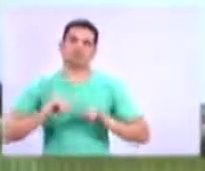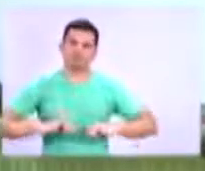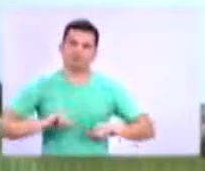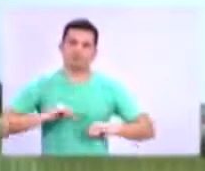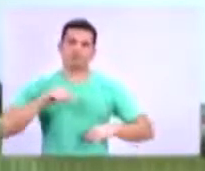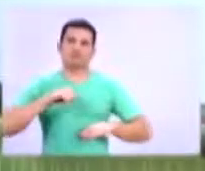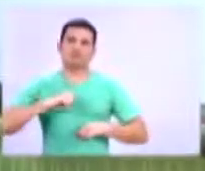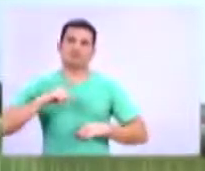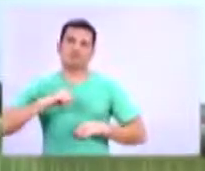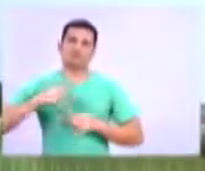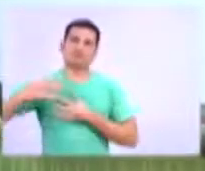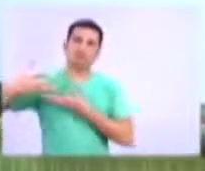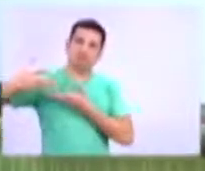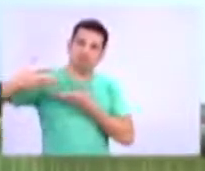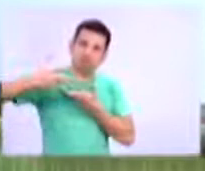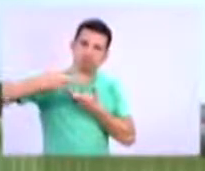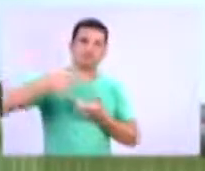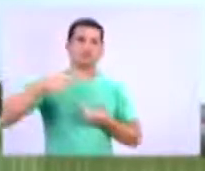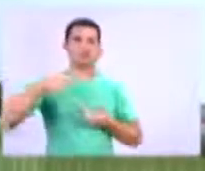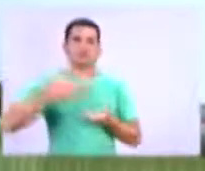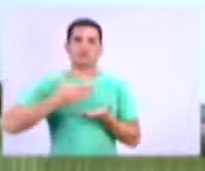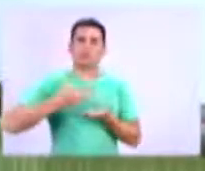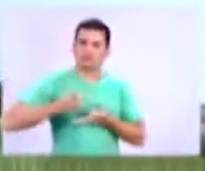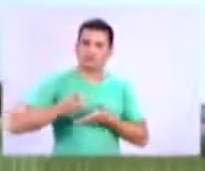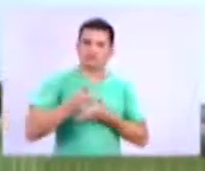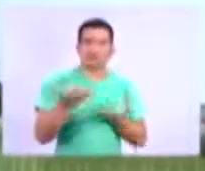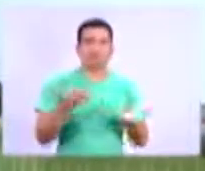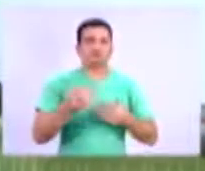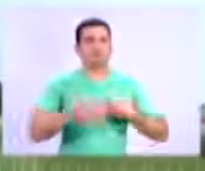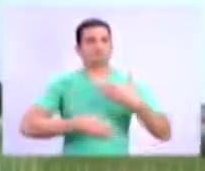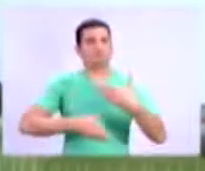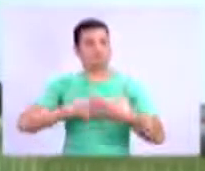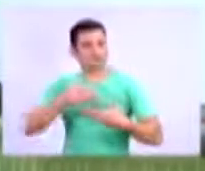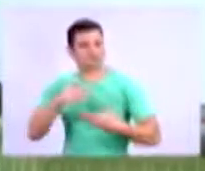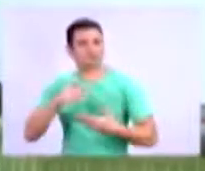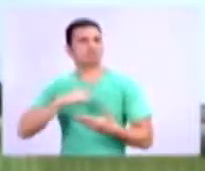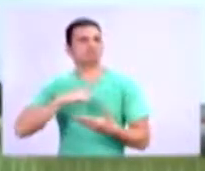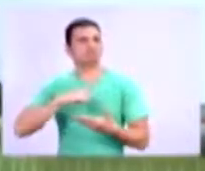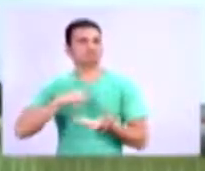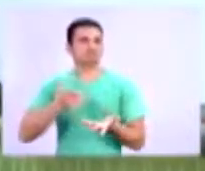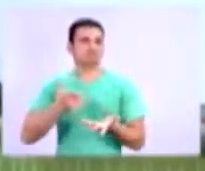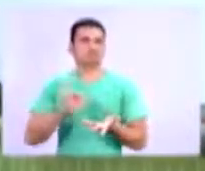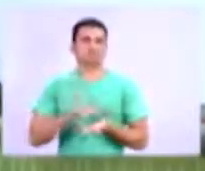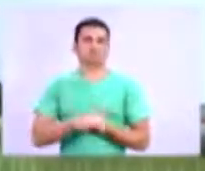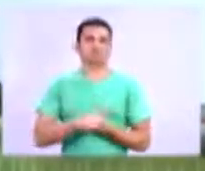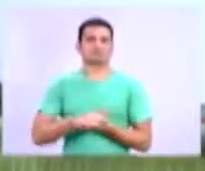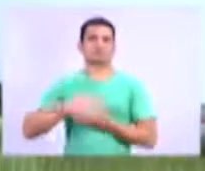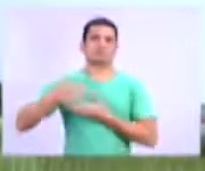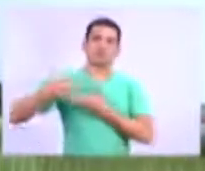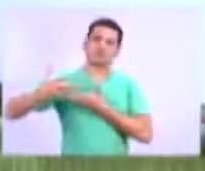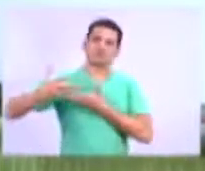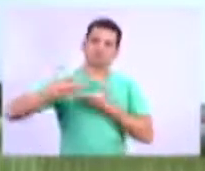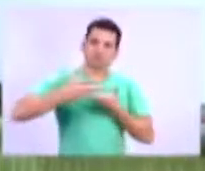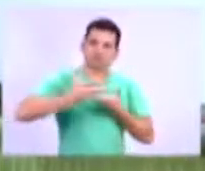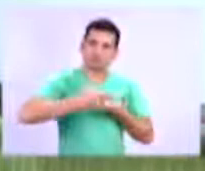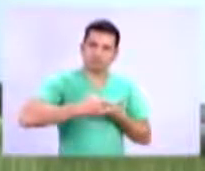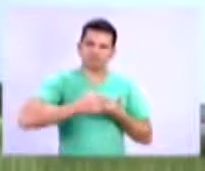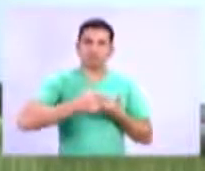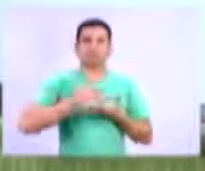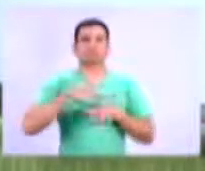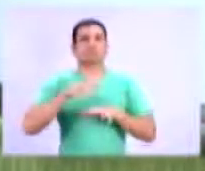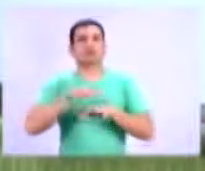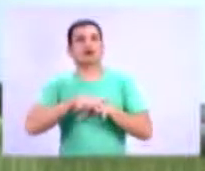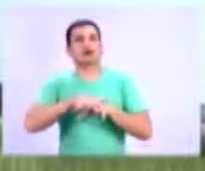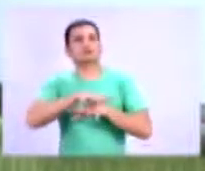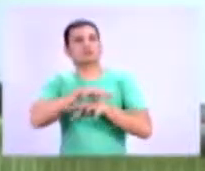um colonialismo e que continua nesse processo de colonialismo, né, nesse processo de dominação, de exclusão e